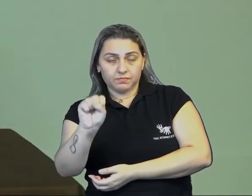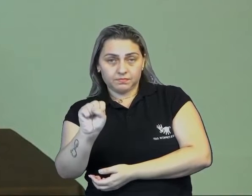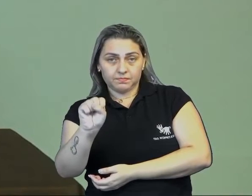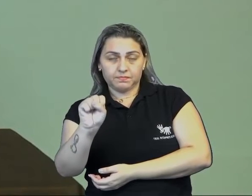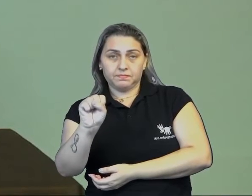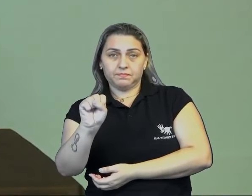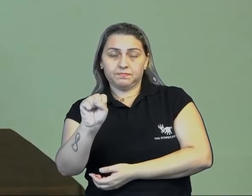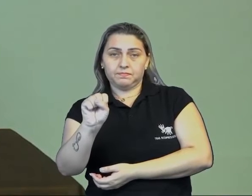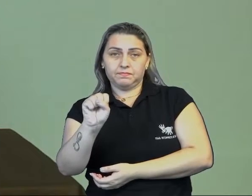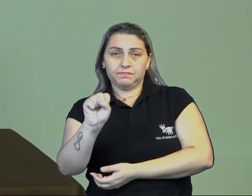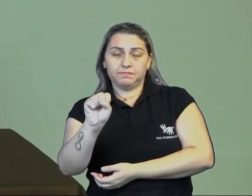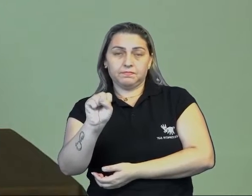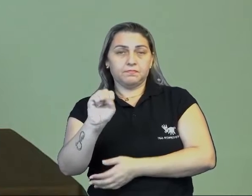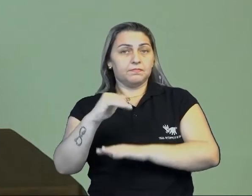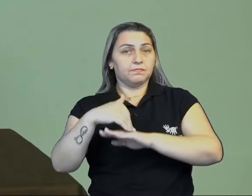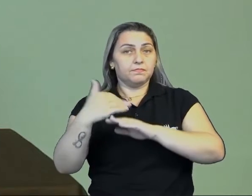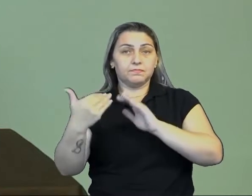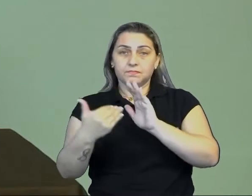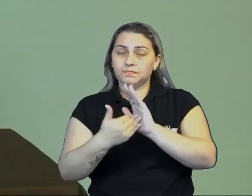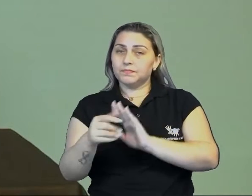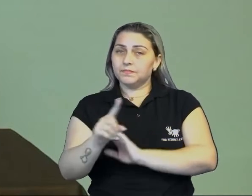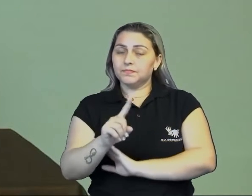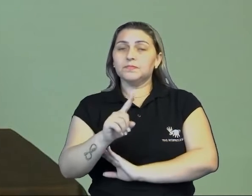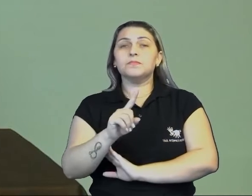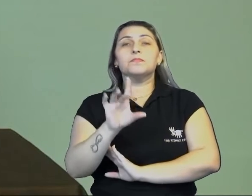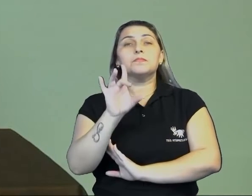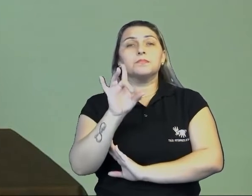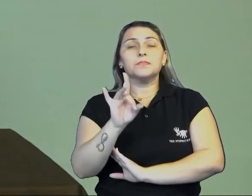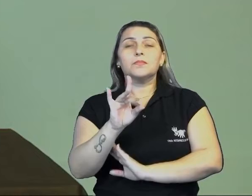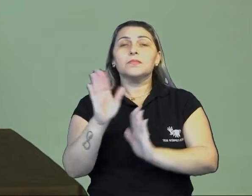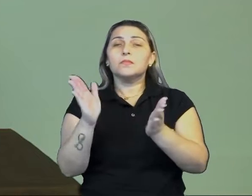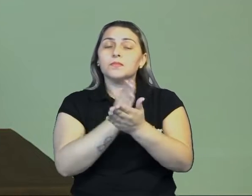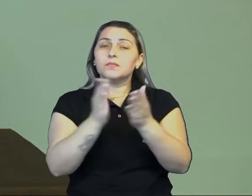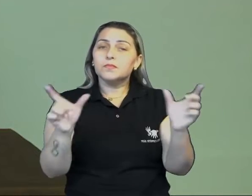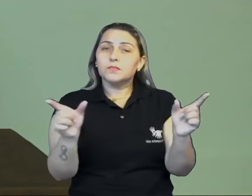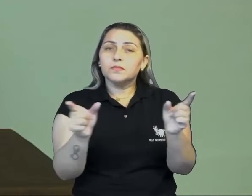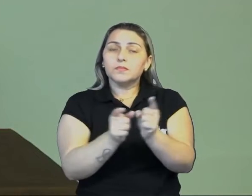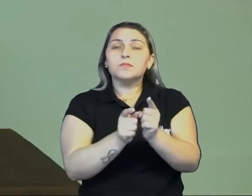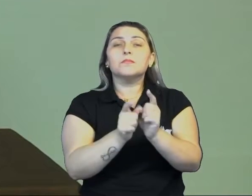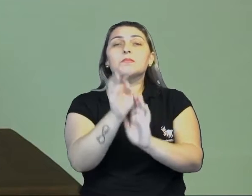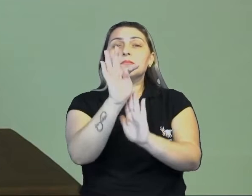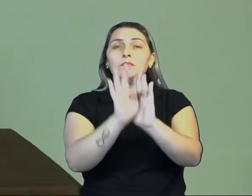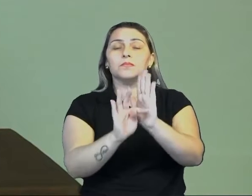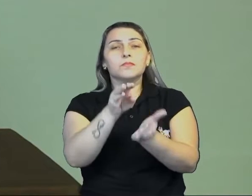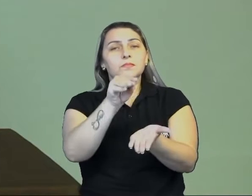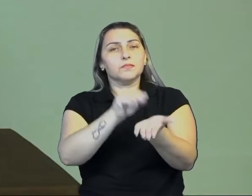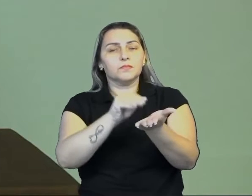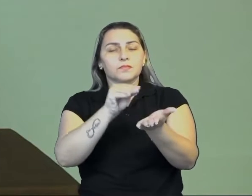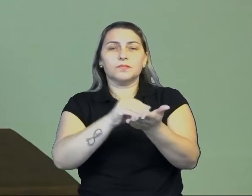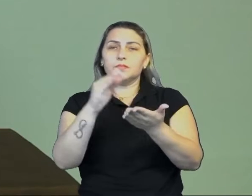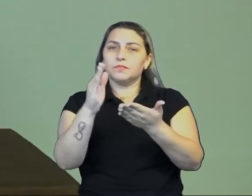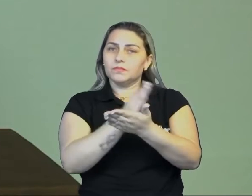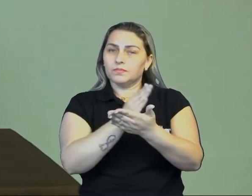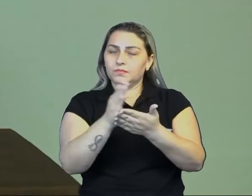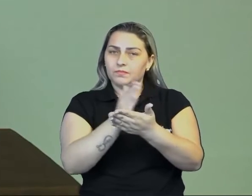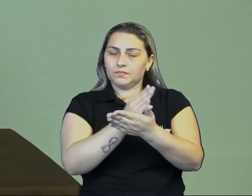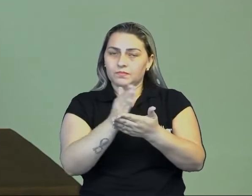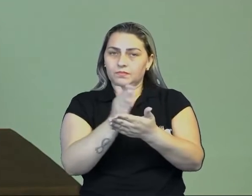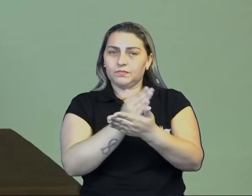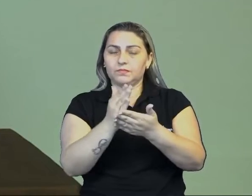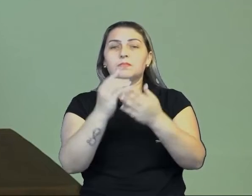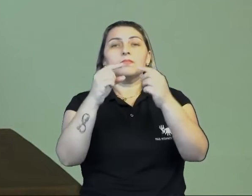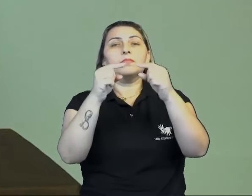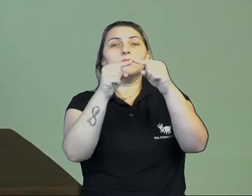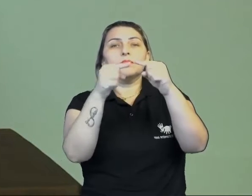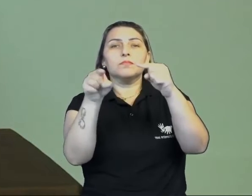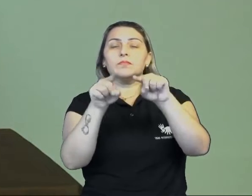não está na íntegra, né? Ele está como um fragmento de um texto, ou seja, está faltando ainda alguma